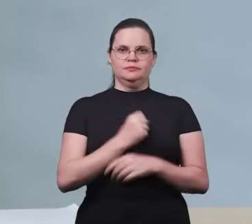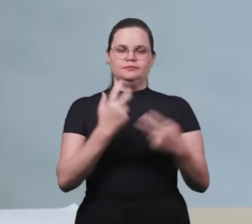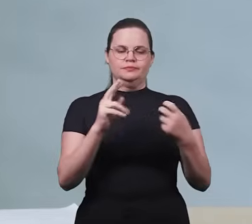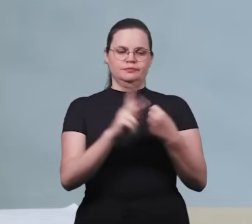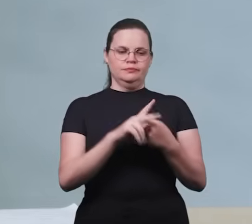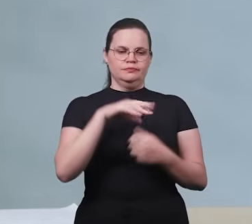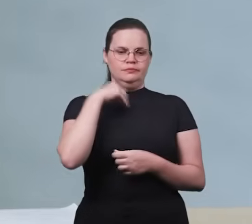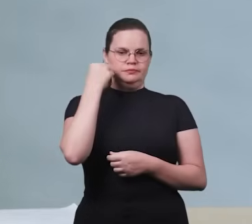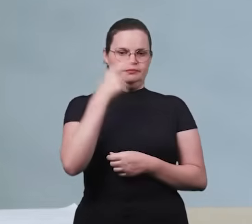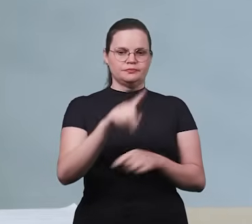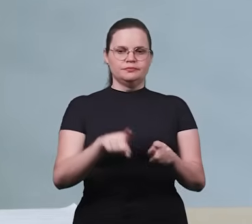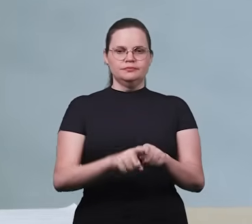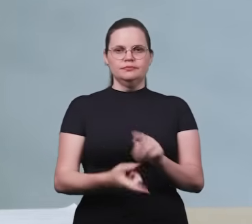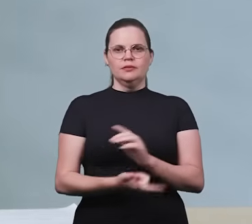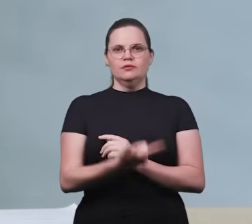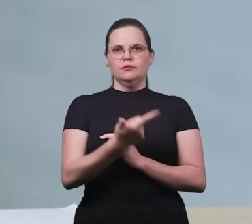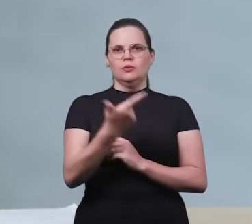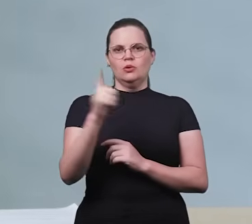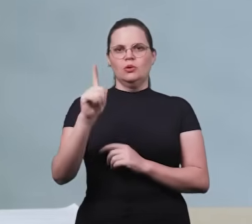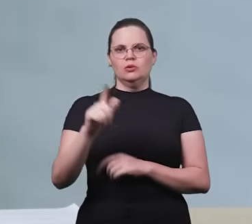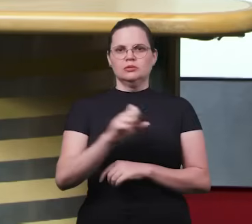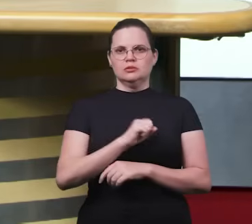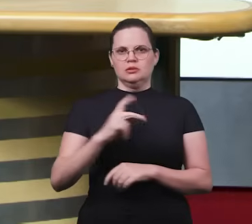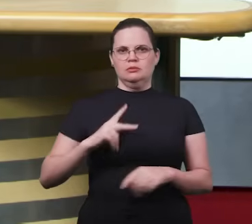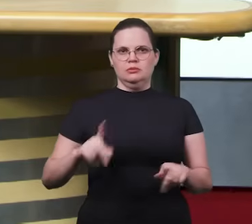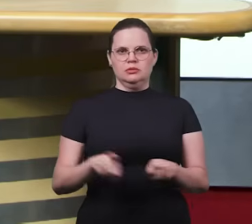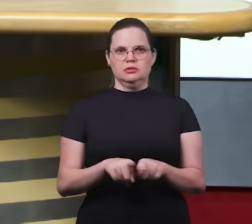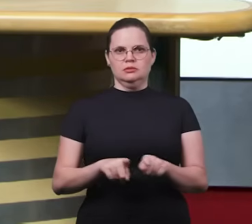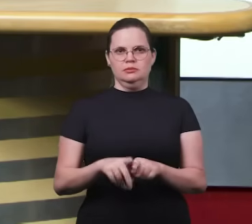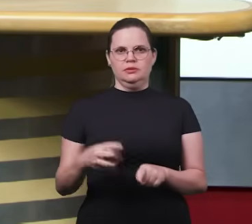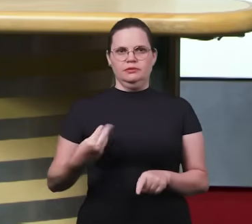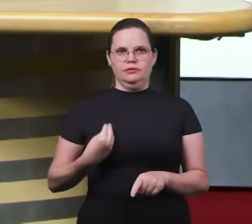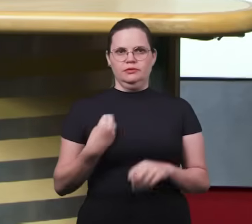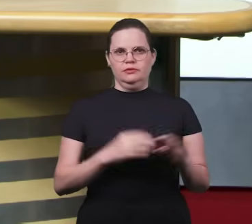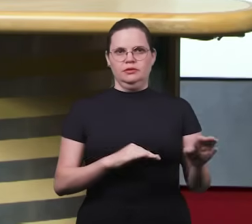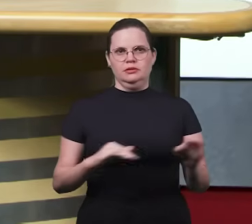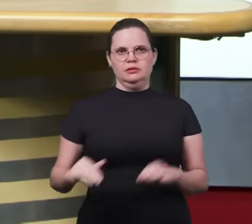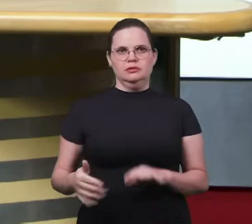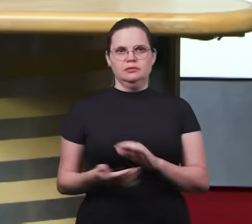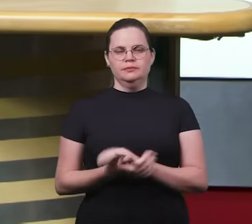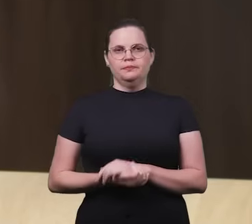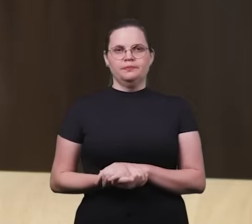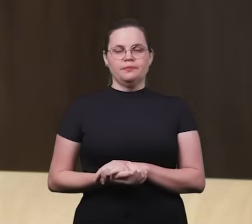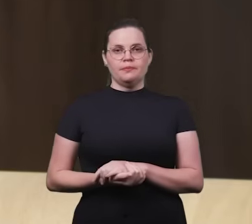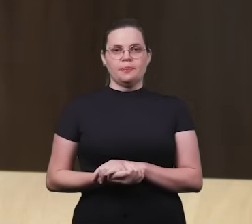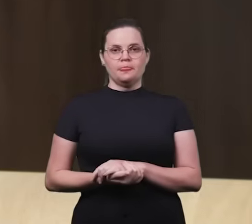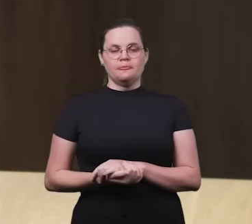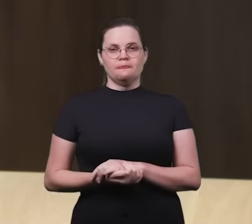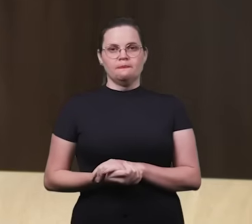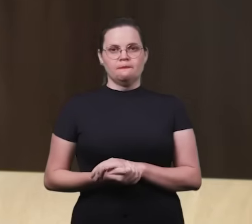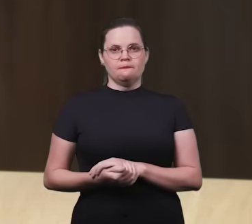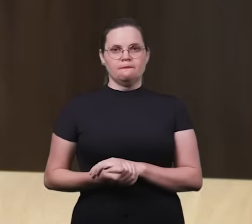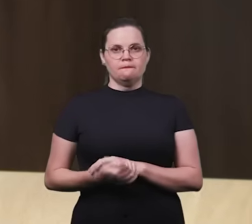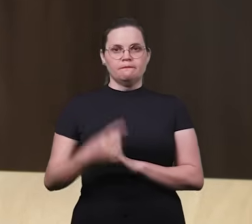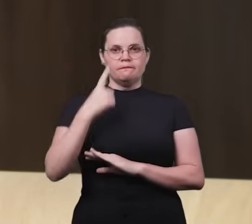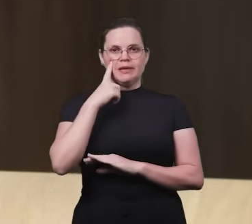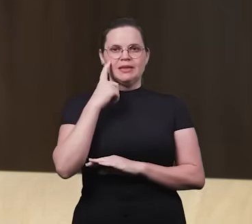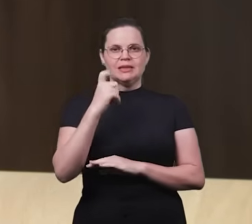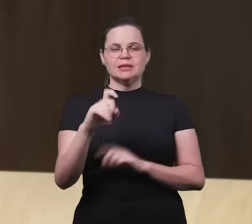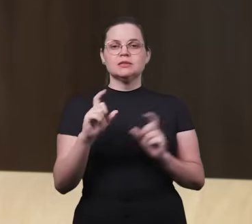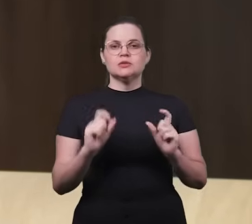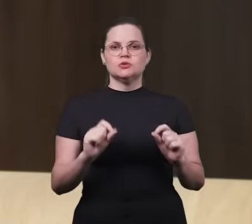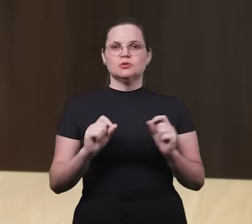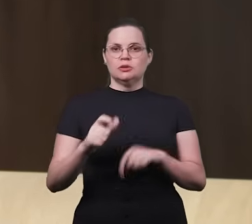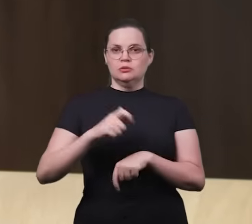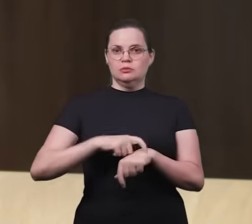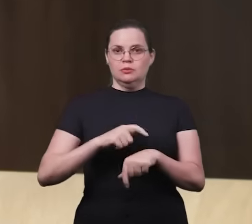muitos outros discípulos e apóstolos viveram, né? Interessante, pastor Tiago e ouvintes, que quando